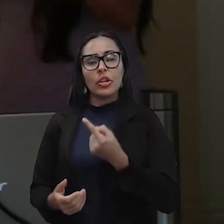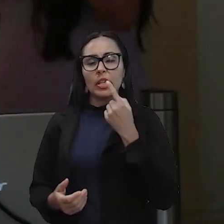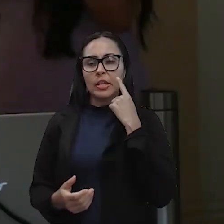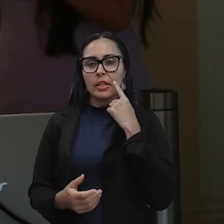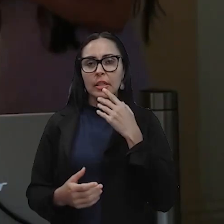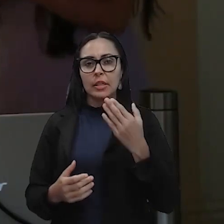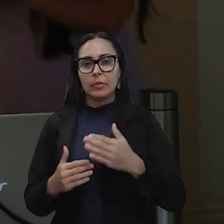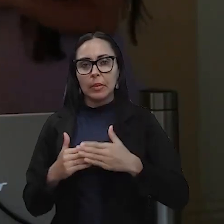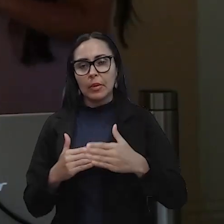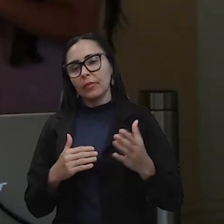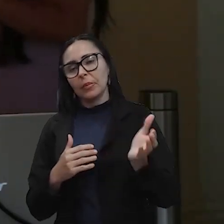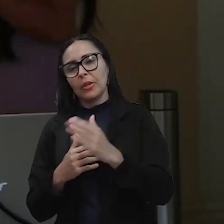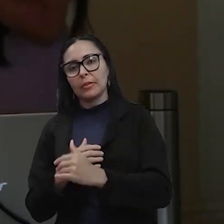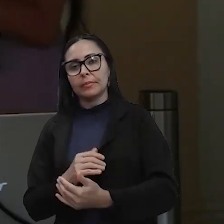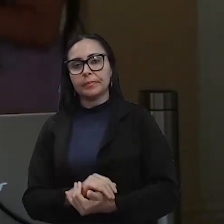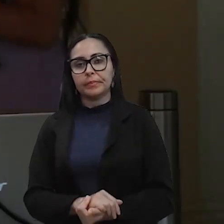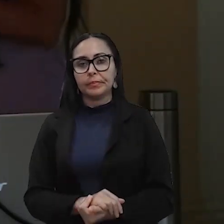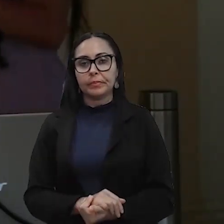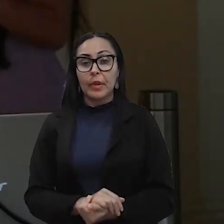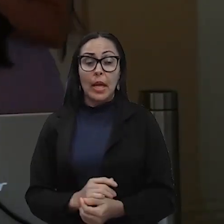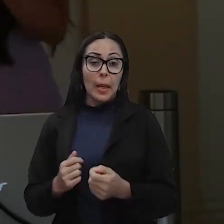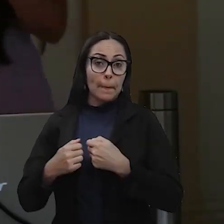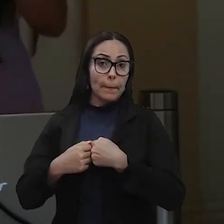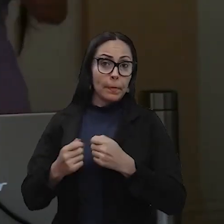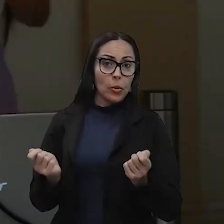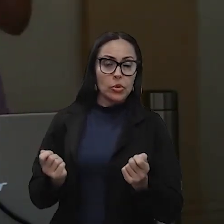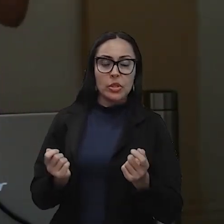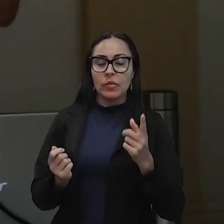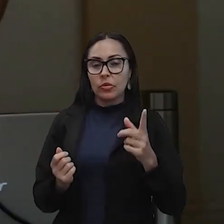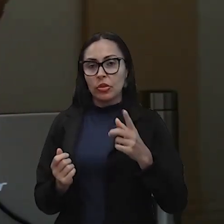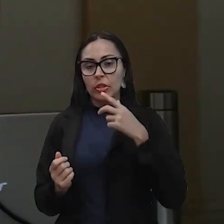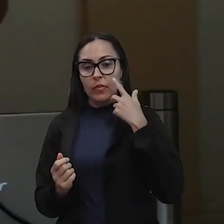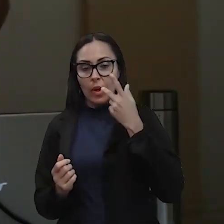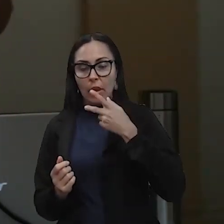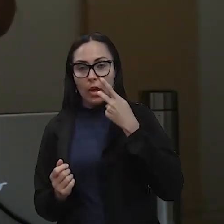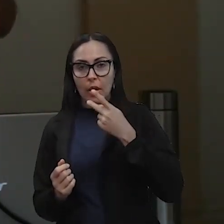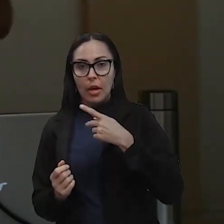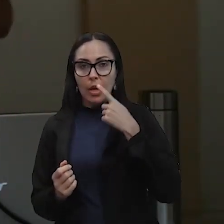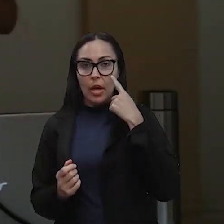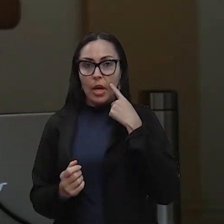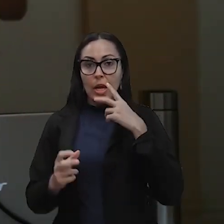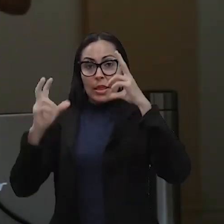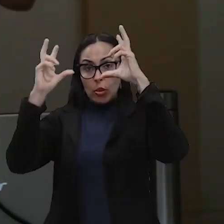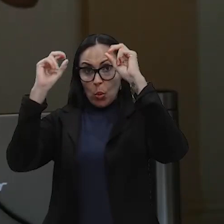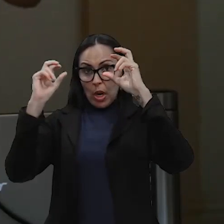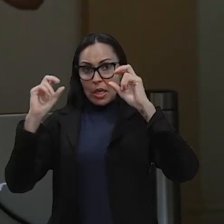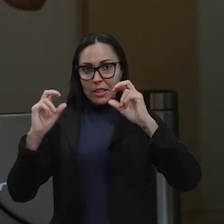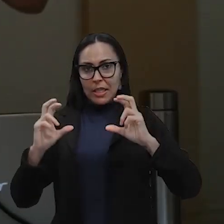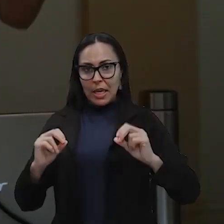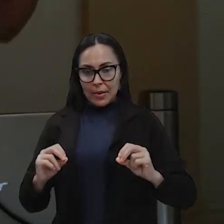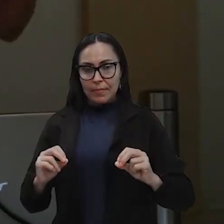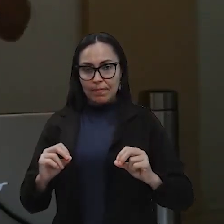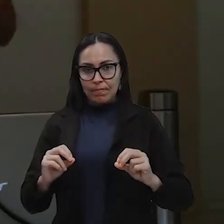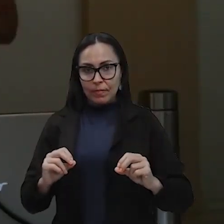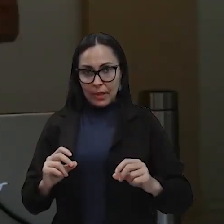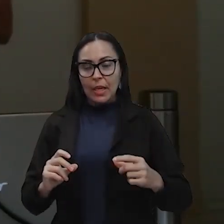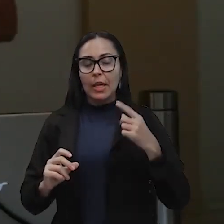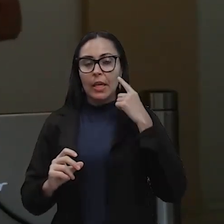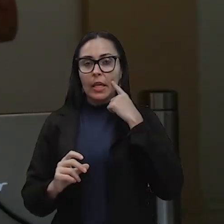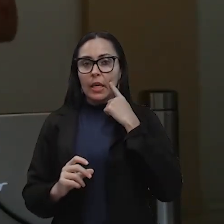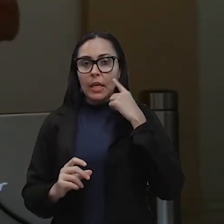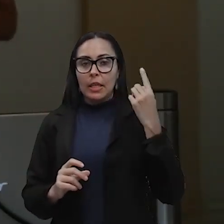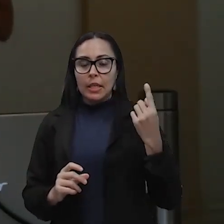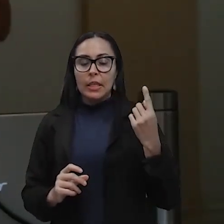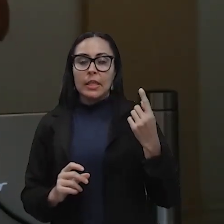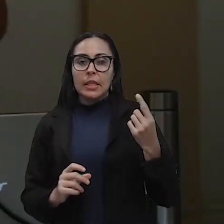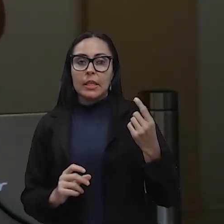É impossível a gente falar de câncer de mama, que é o público-alvo master, são as